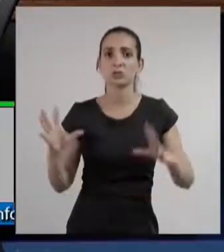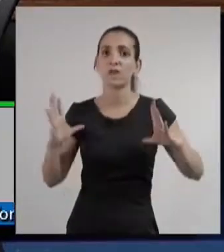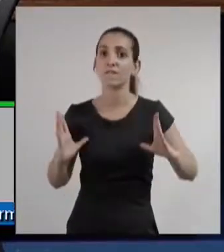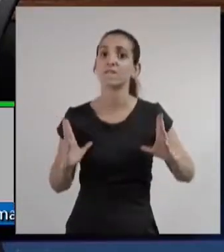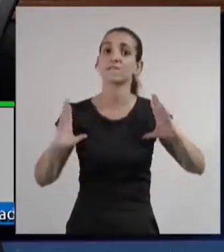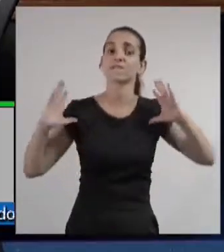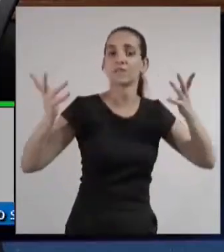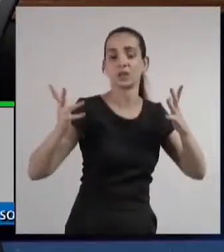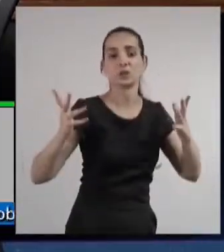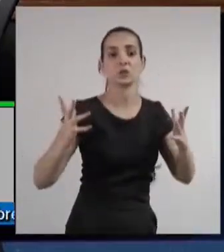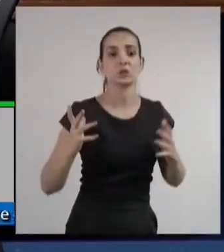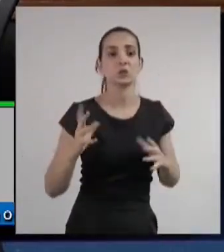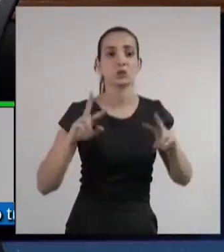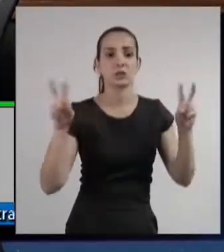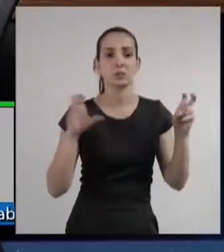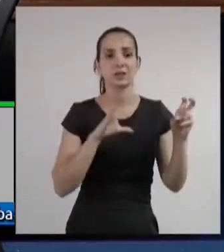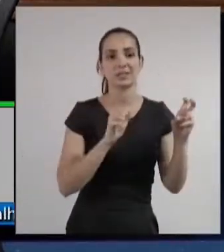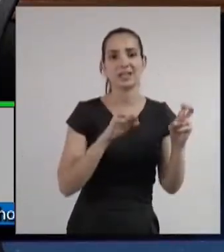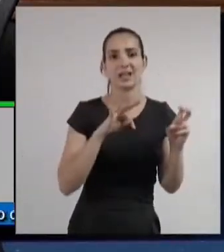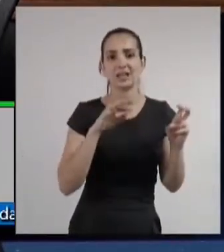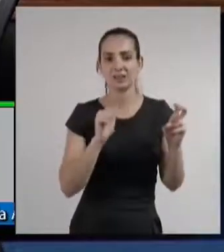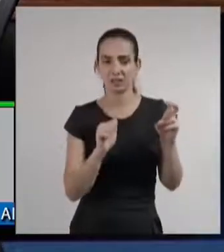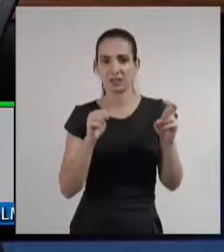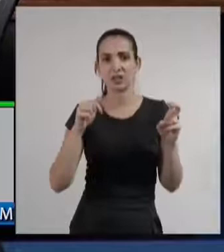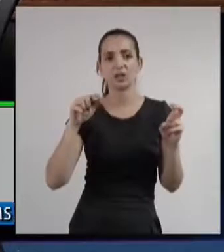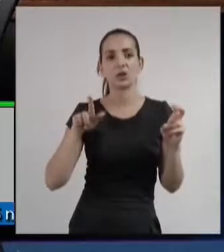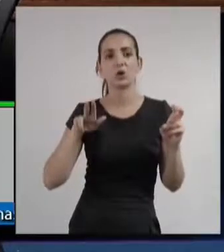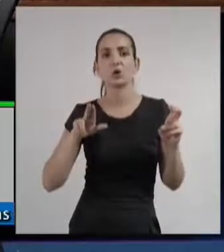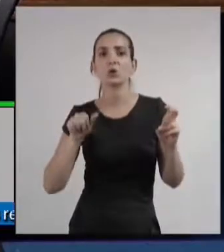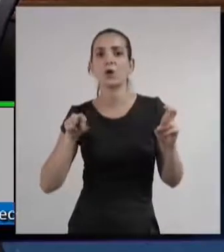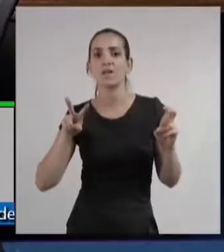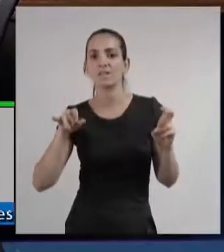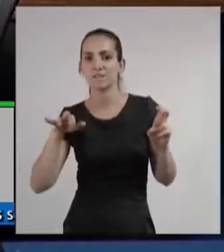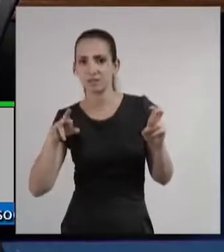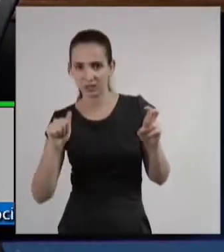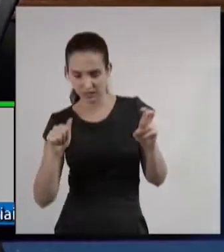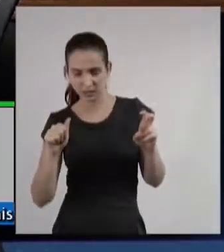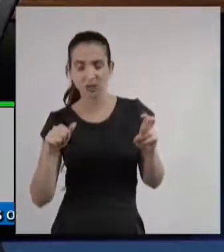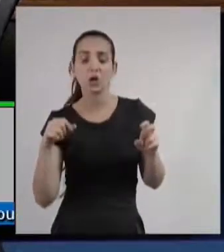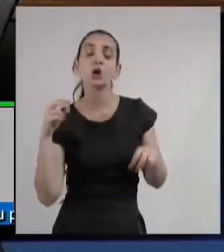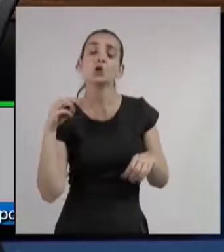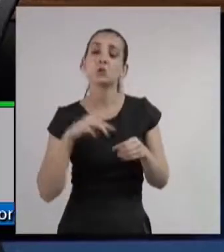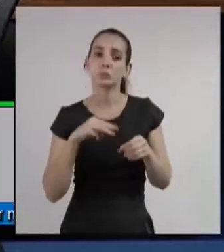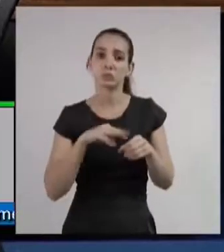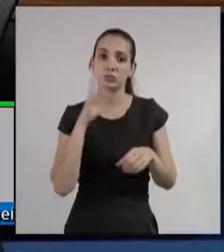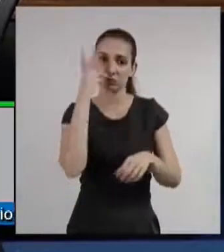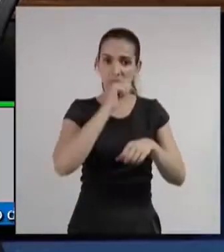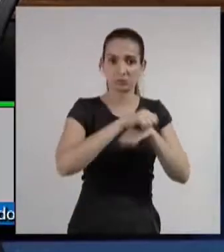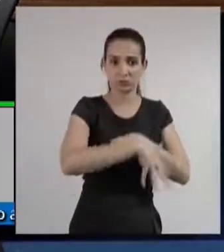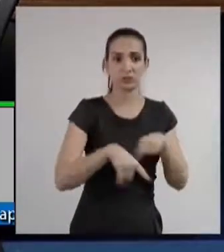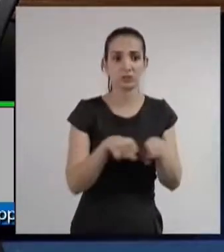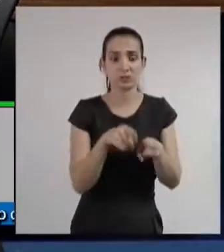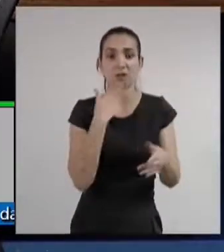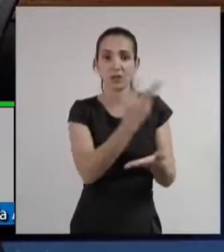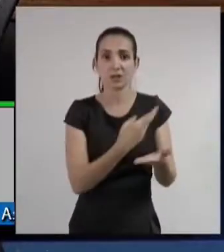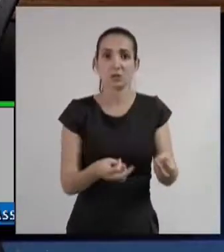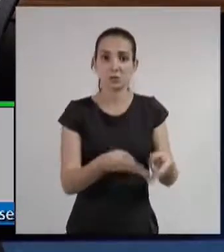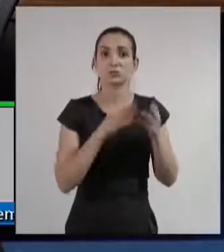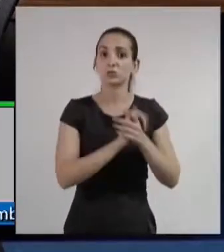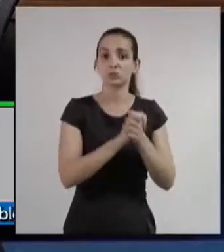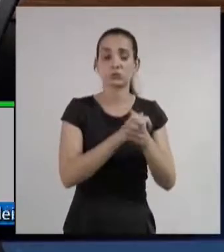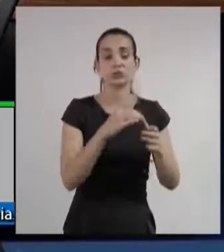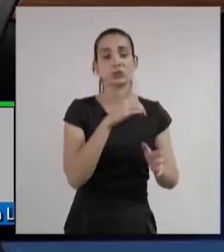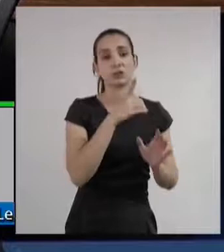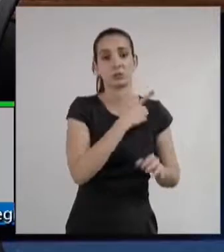evento Cata Guaivira 2018 no município de Bonito. Requerimento de moção de congratulação de autoria do deputado Renato